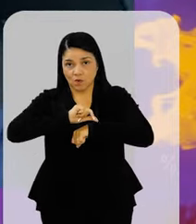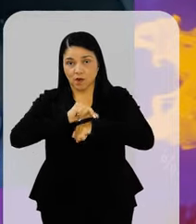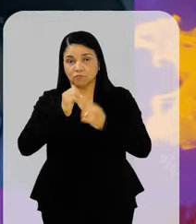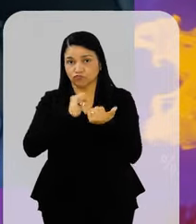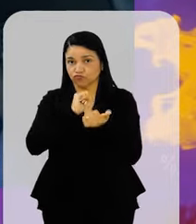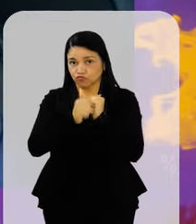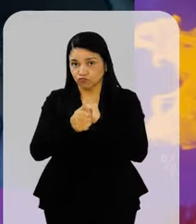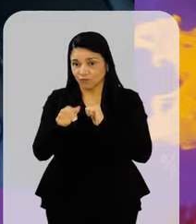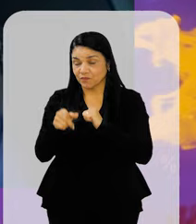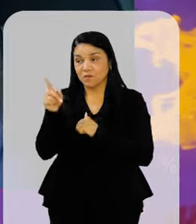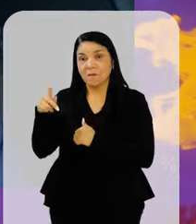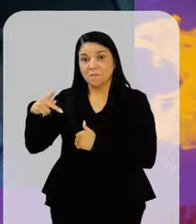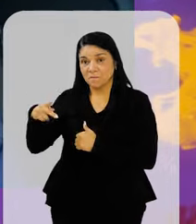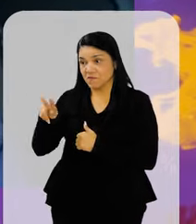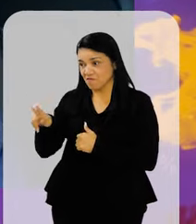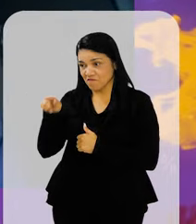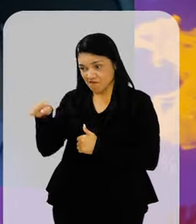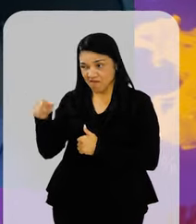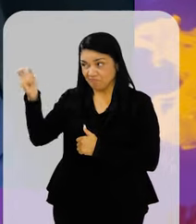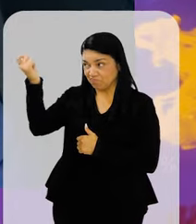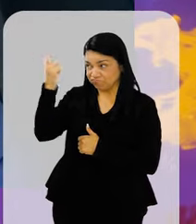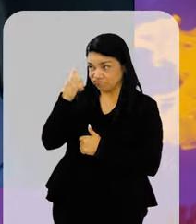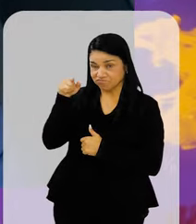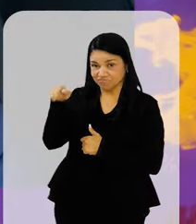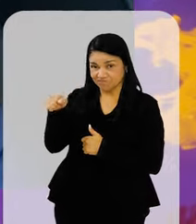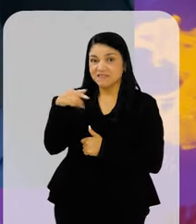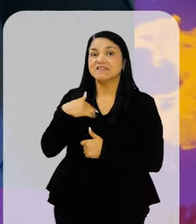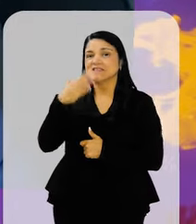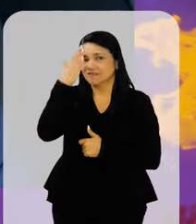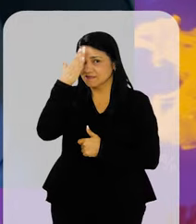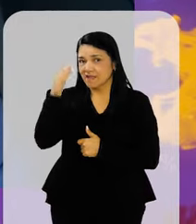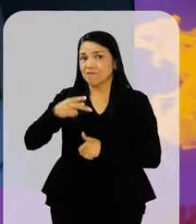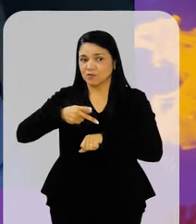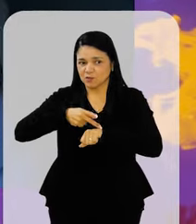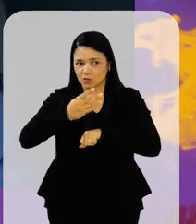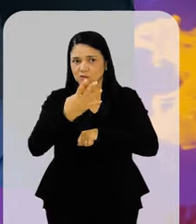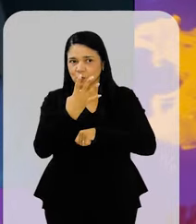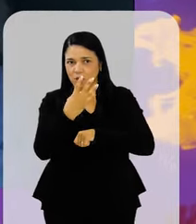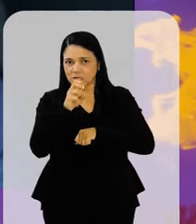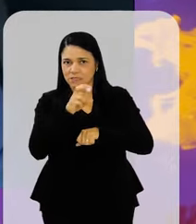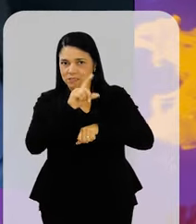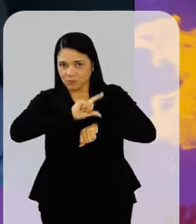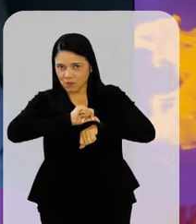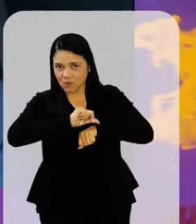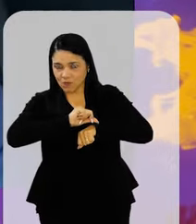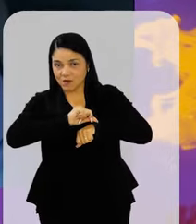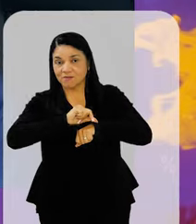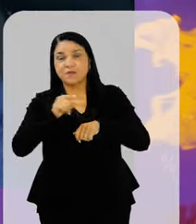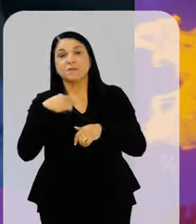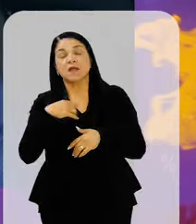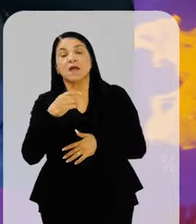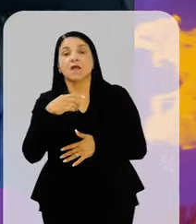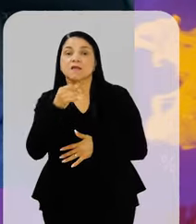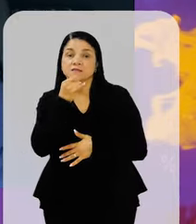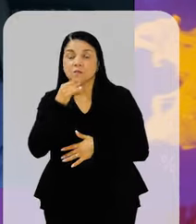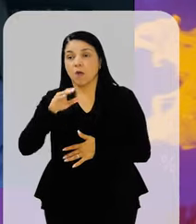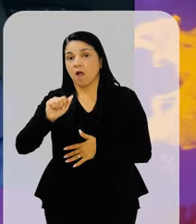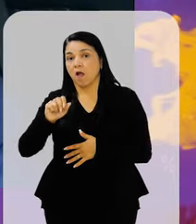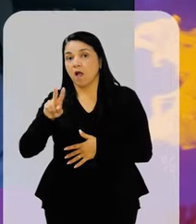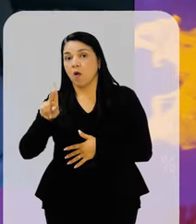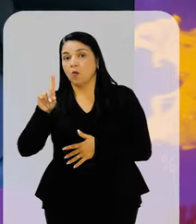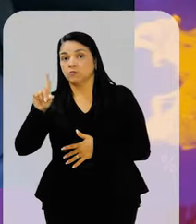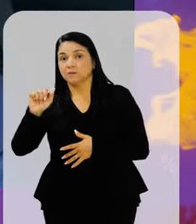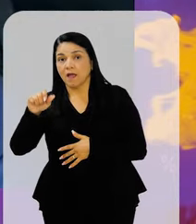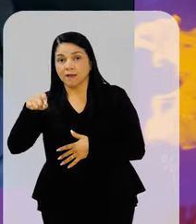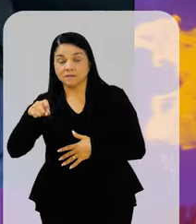é... Coitado, torra nesse sol, ele sabe que um jogo 2h45 é difícil. Eu, por exemplo, o Audax joga em Bangu, o América